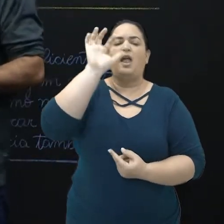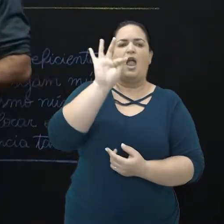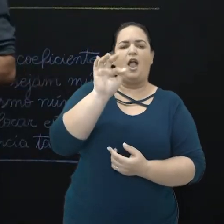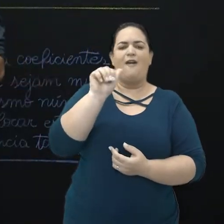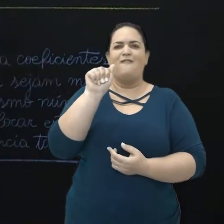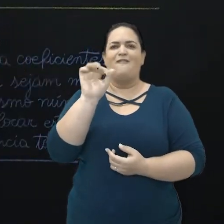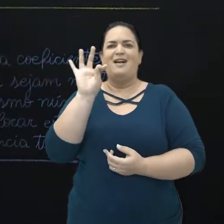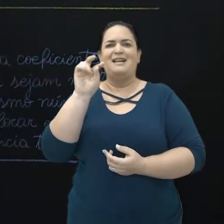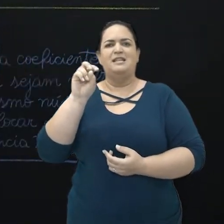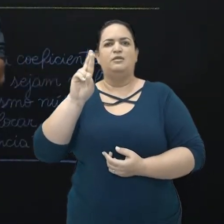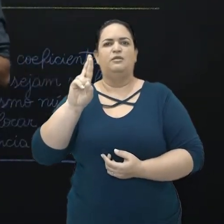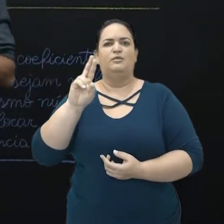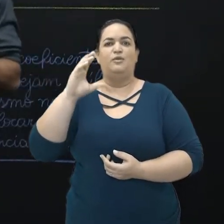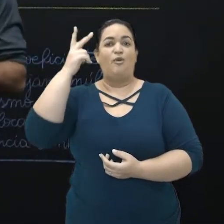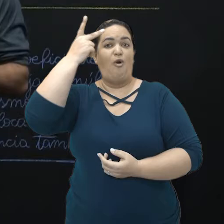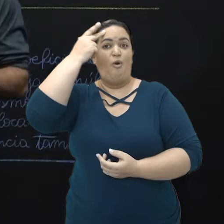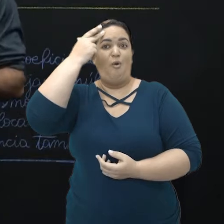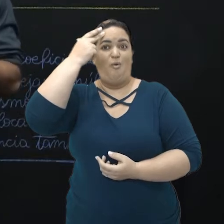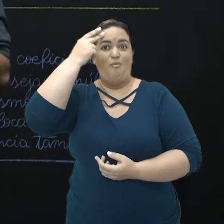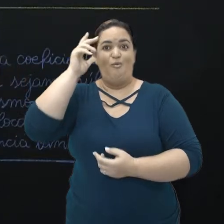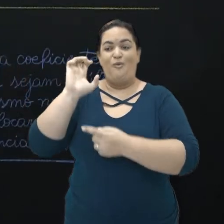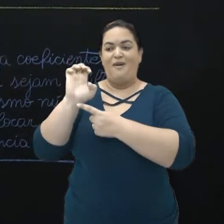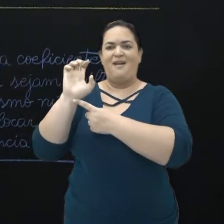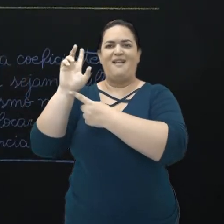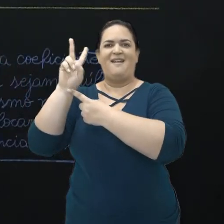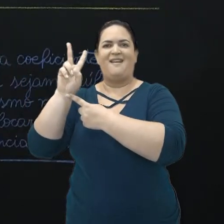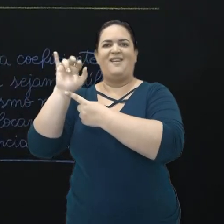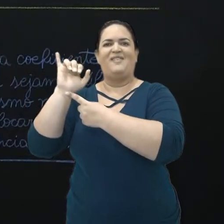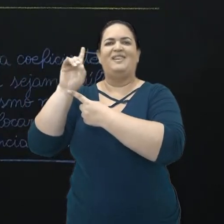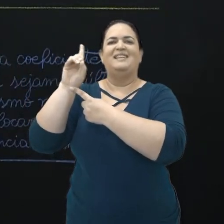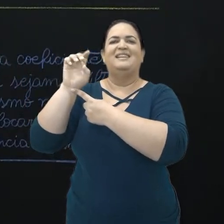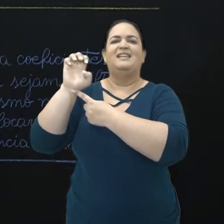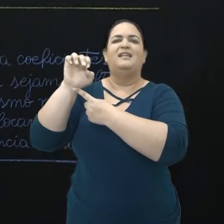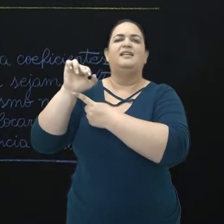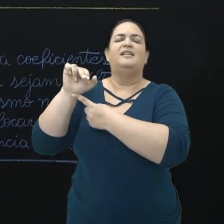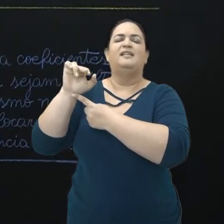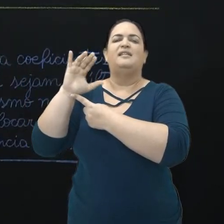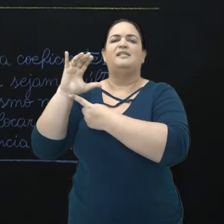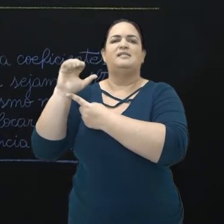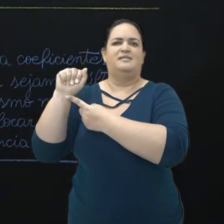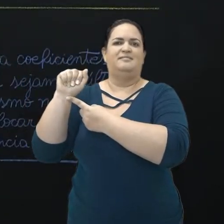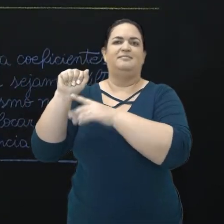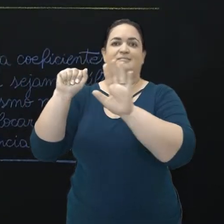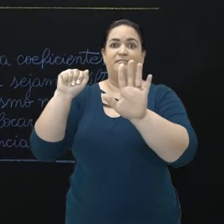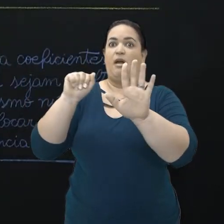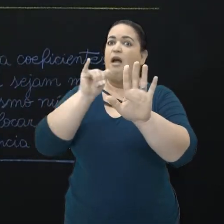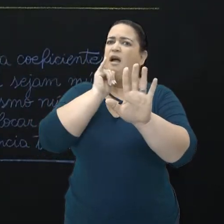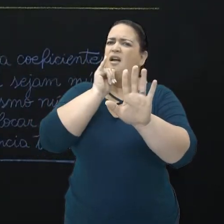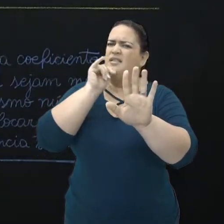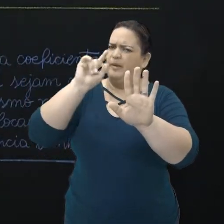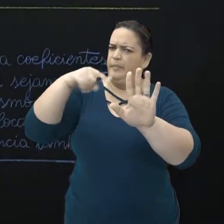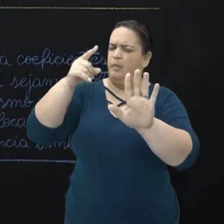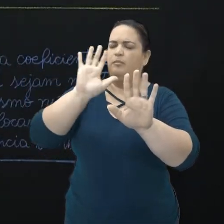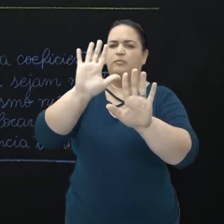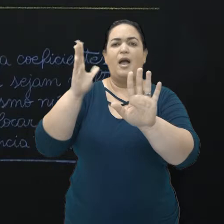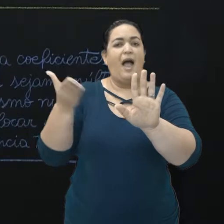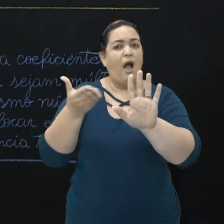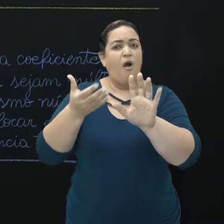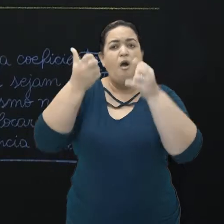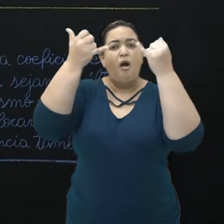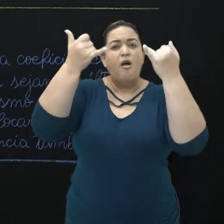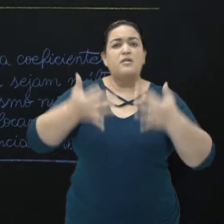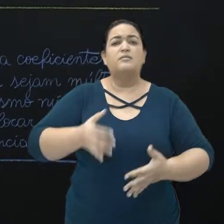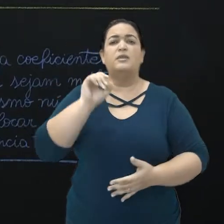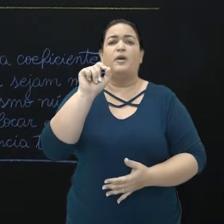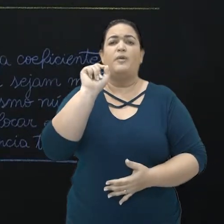em evidência. Antes de começarmos aqui e eu te mostrar todos esses exemplos, deixa eu te explicar uma coisa bem interessante, tá? O fator